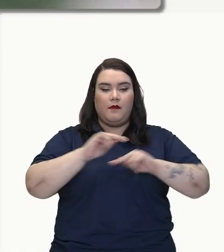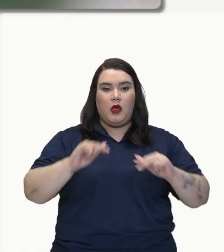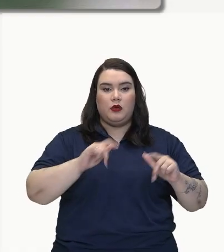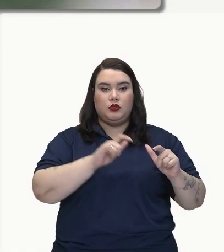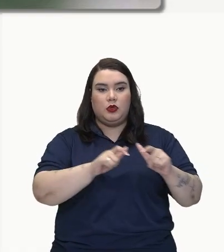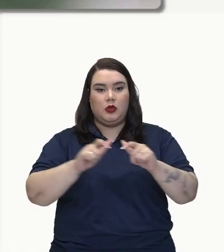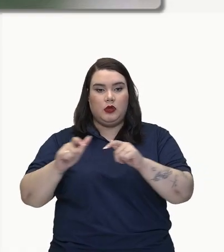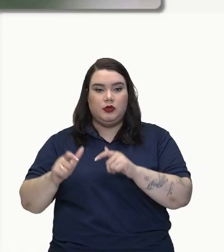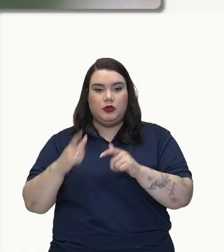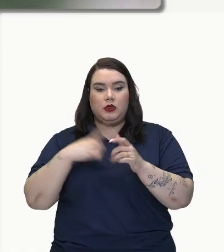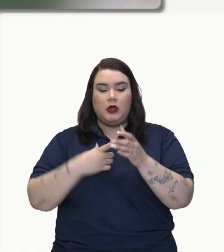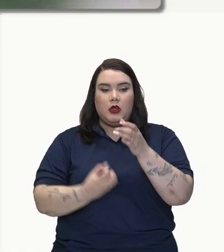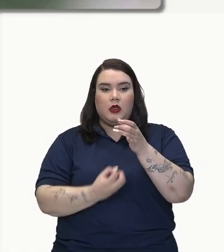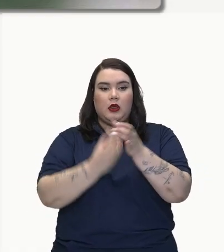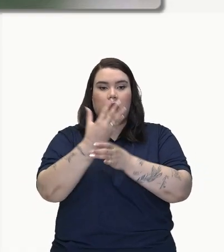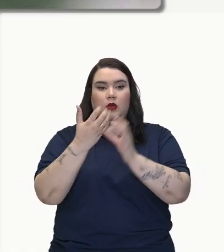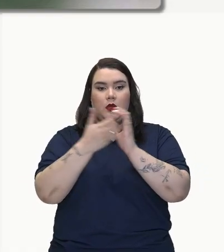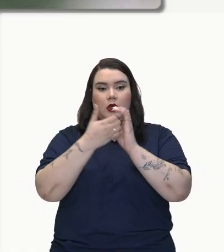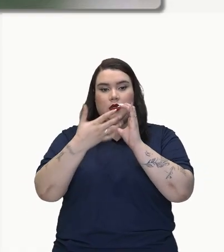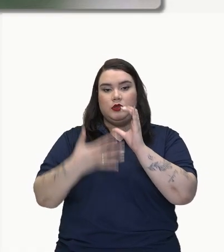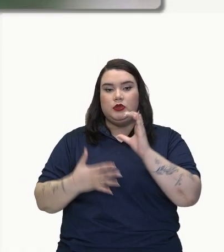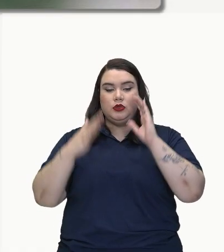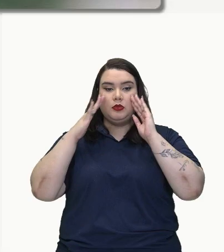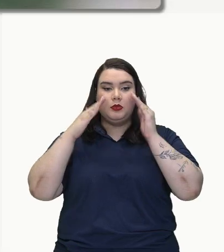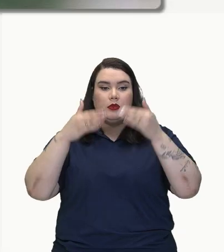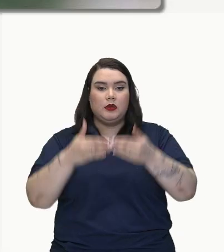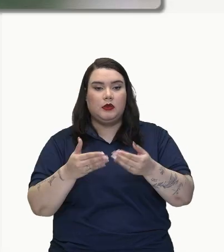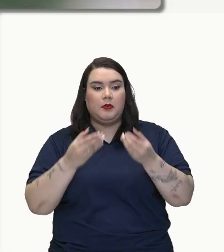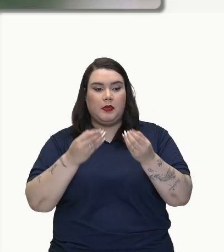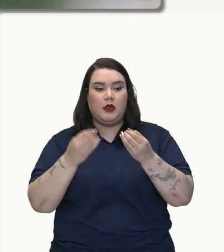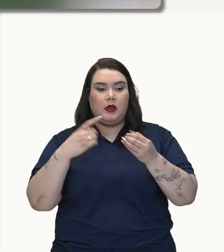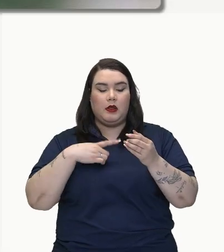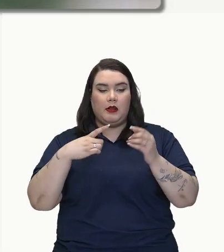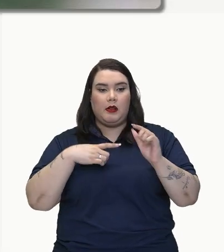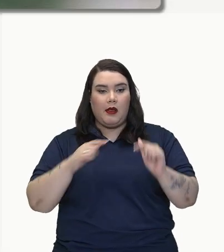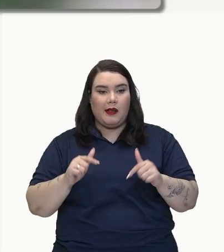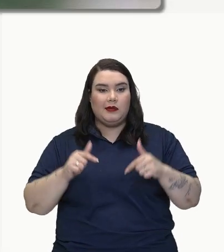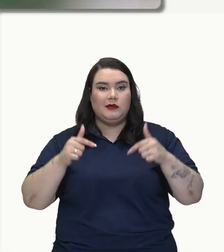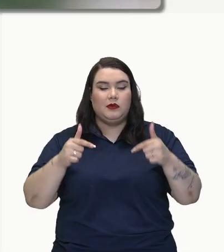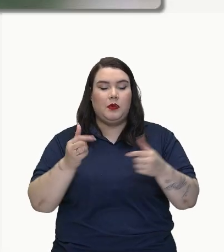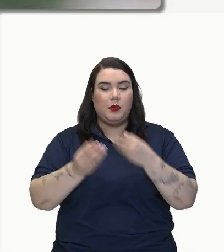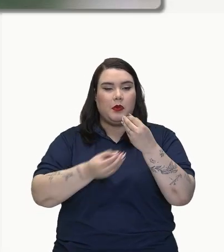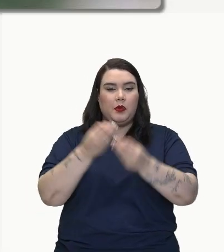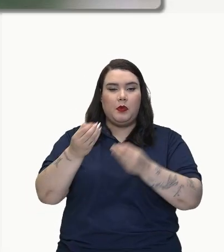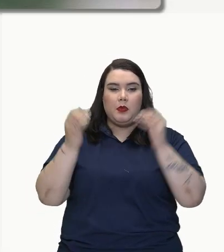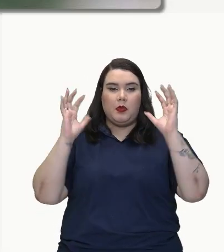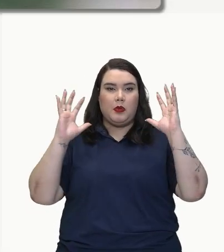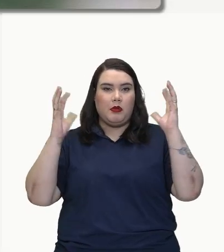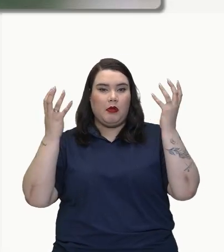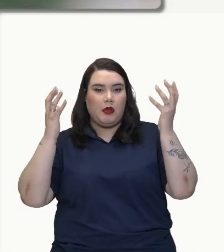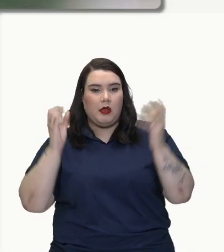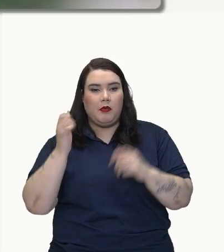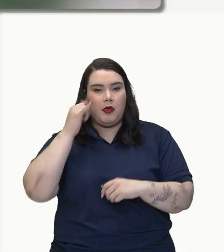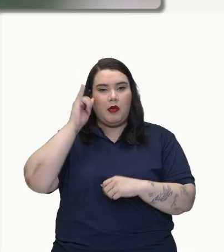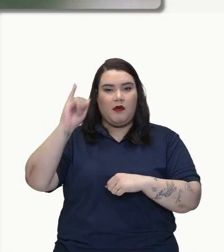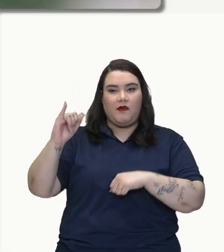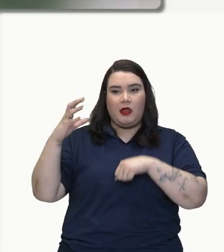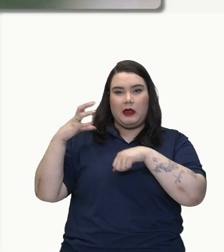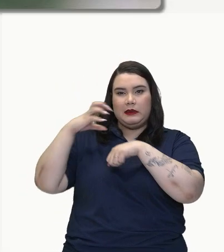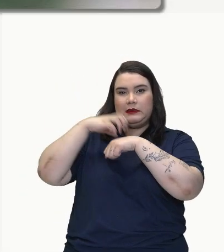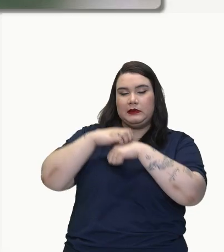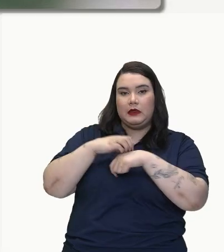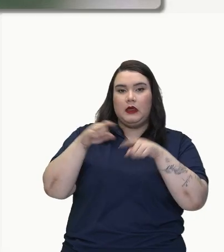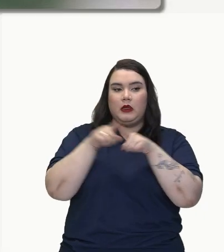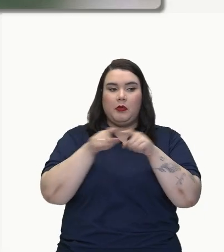desenvolvendo características específicas para enfrentar desafios como o clima, os predadores e